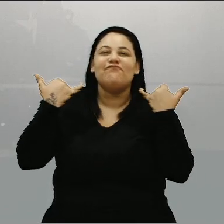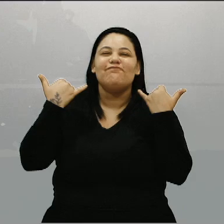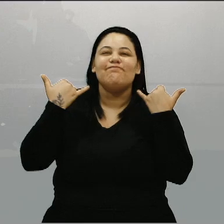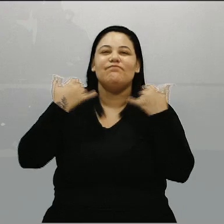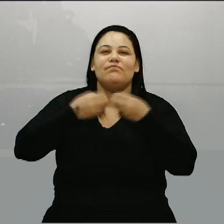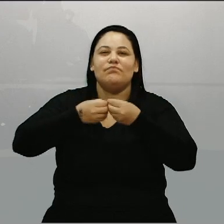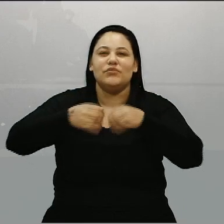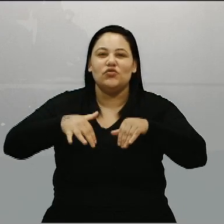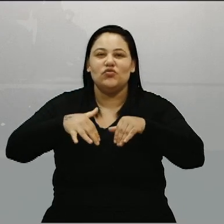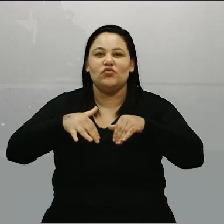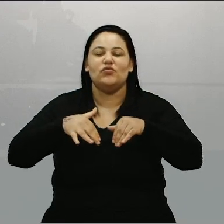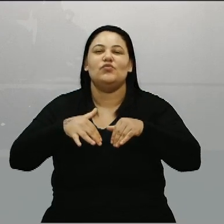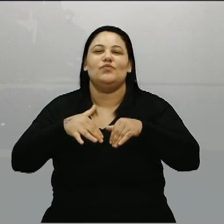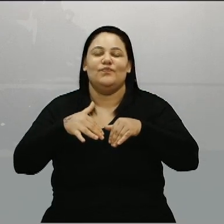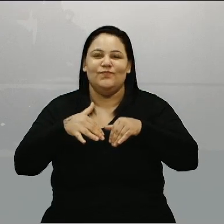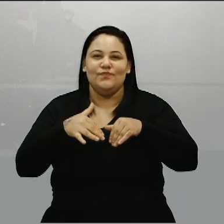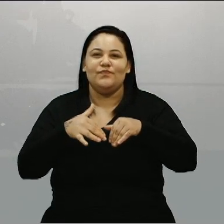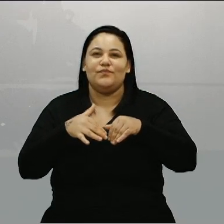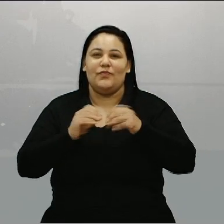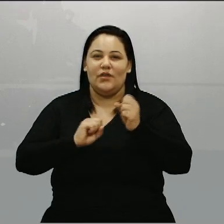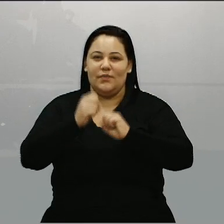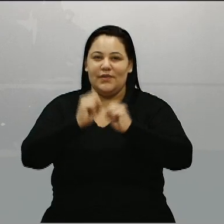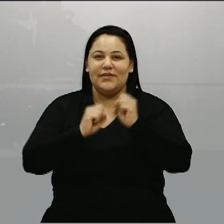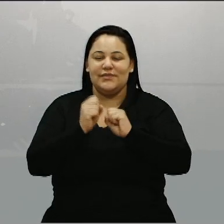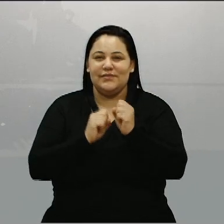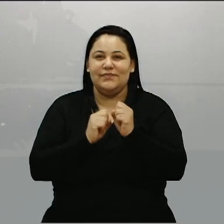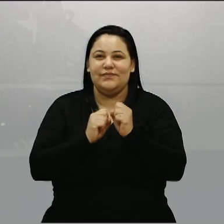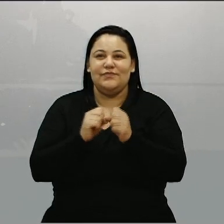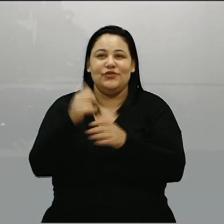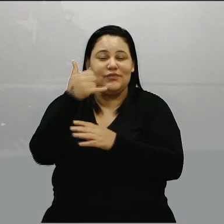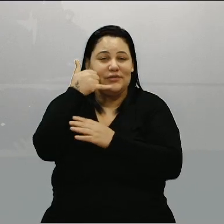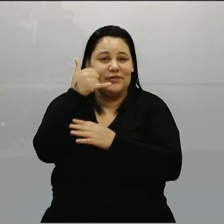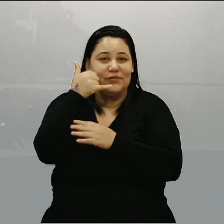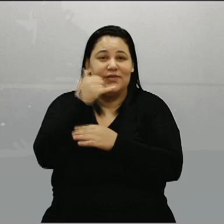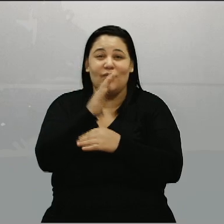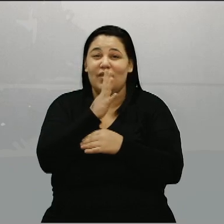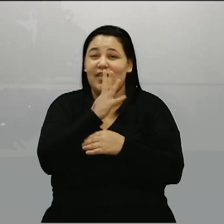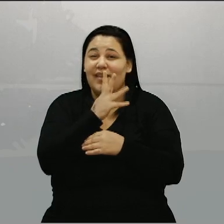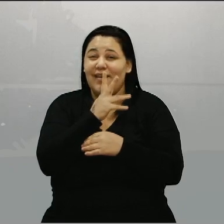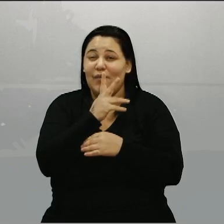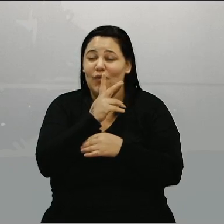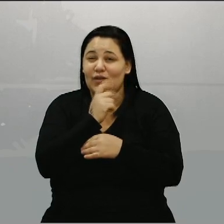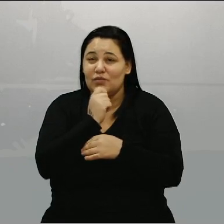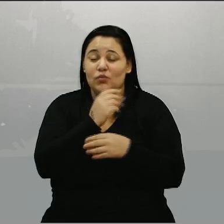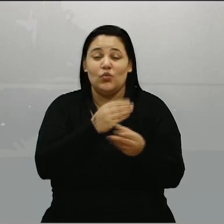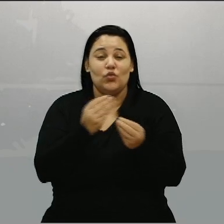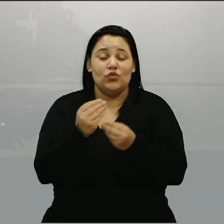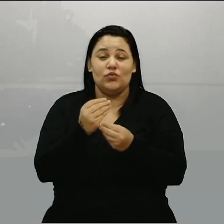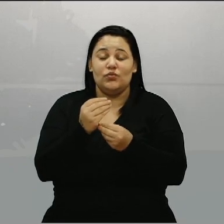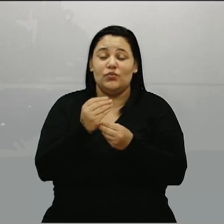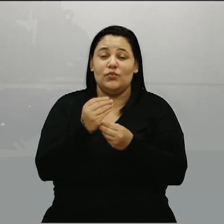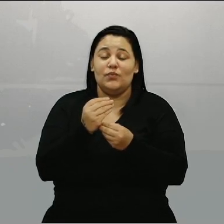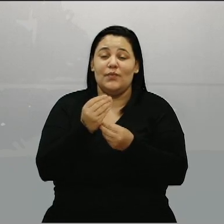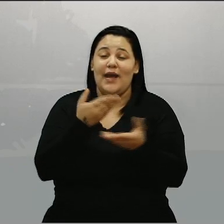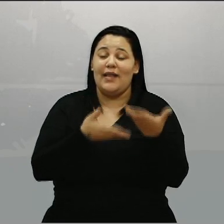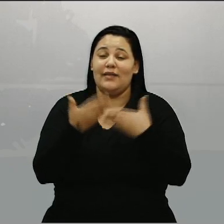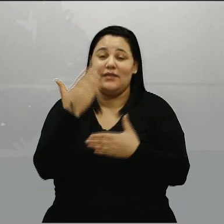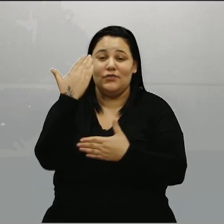atendido. E as empresas de telefonia estão demorando muito para atender os nossos